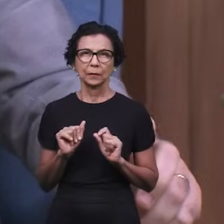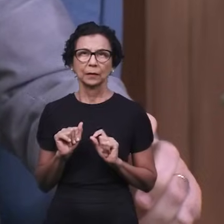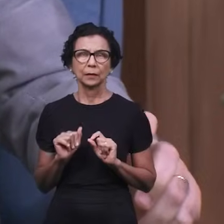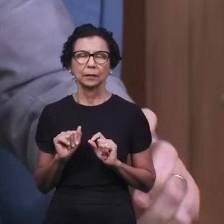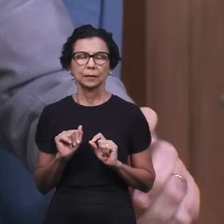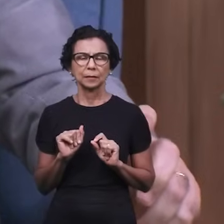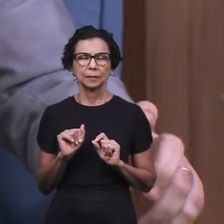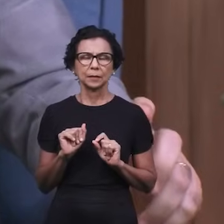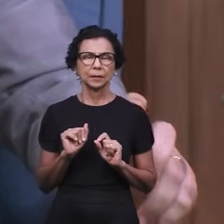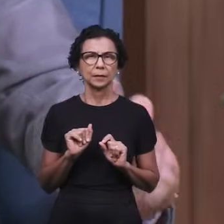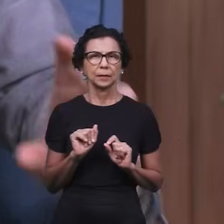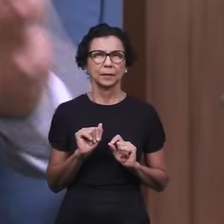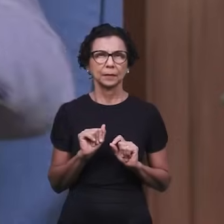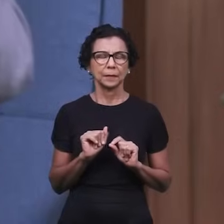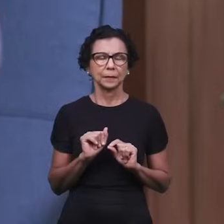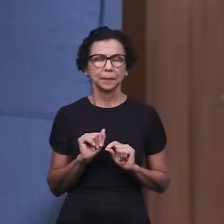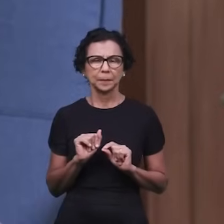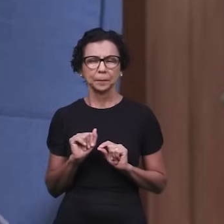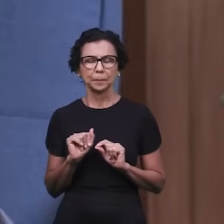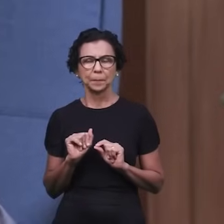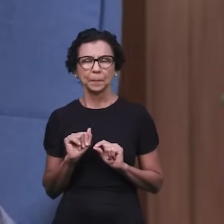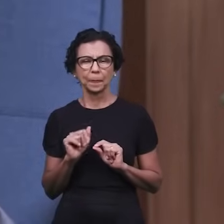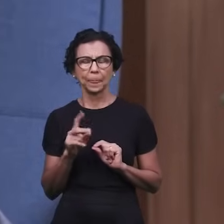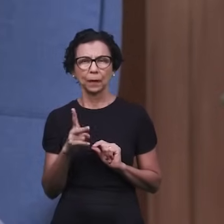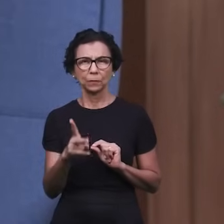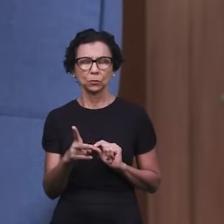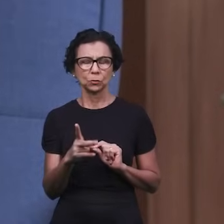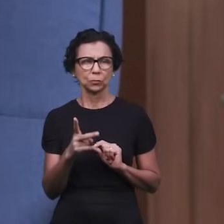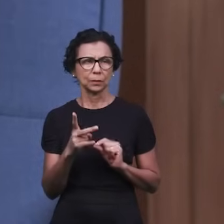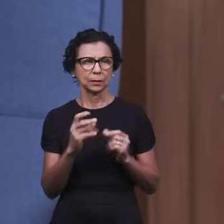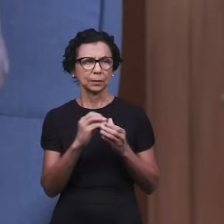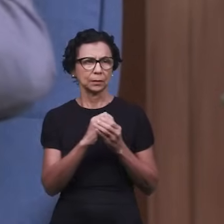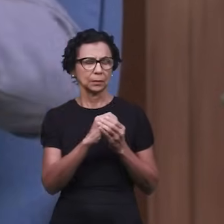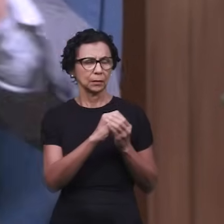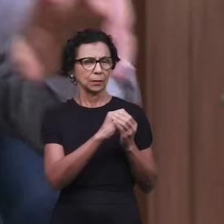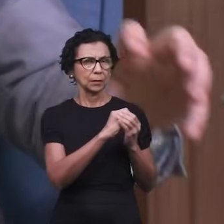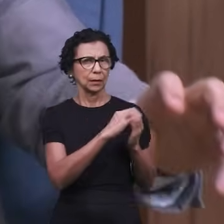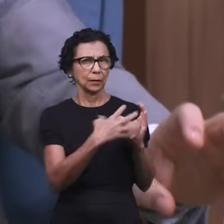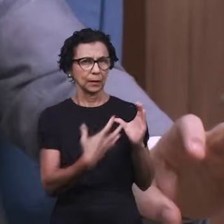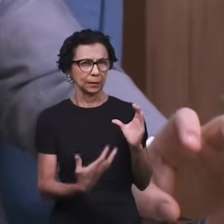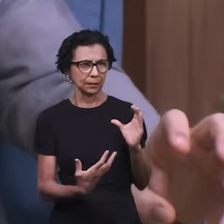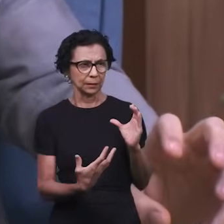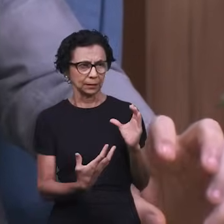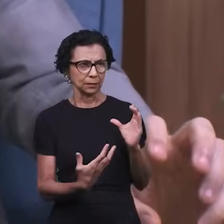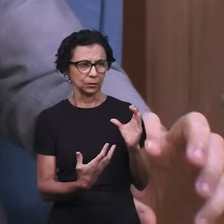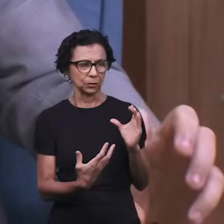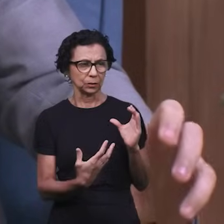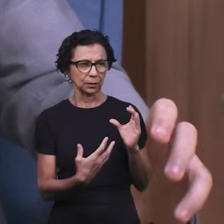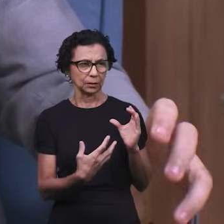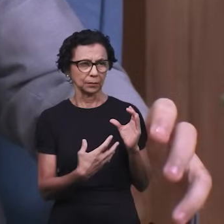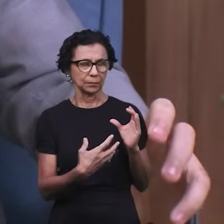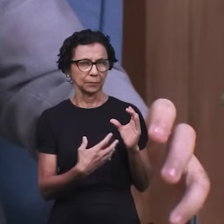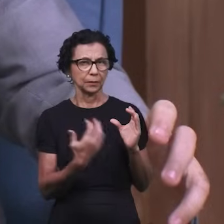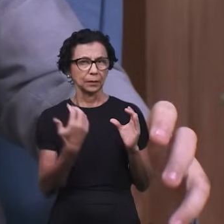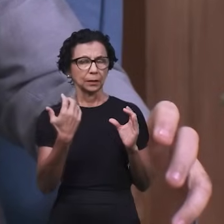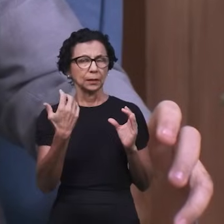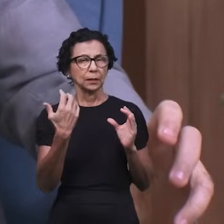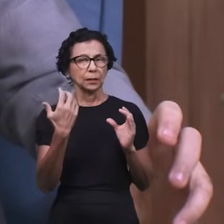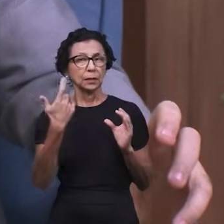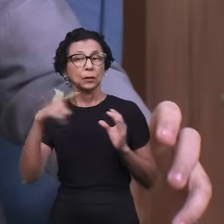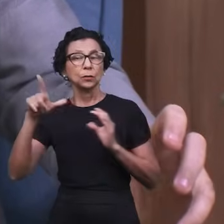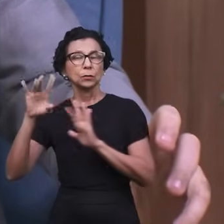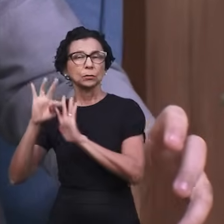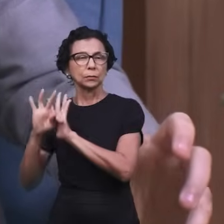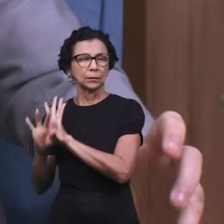reflexão aqui, dentro da mesma característica que nós vemos aqui num outro texto bíblico, para a